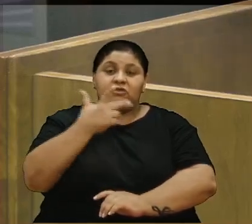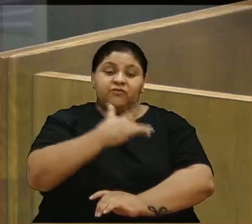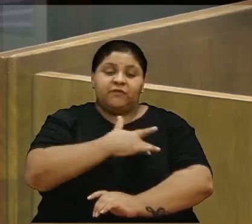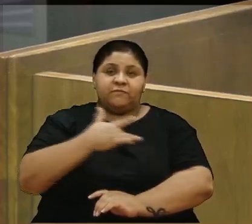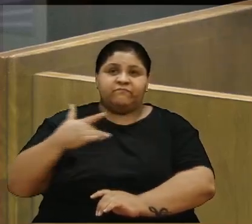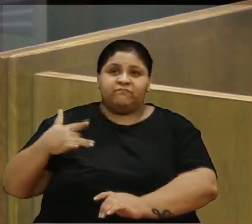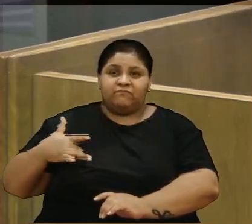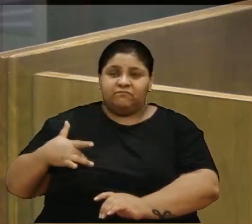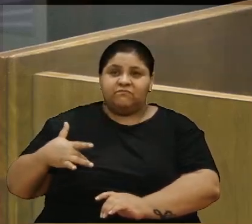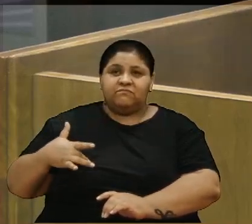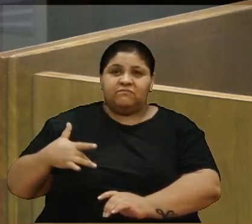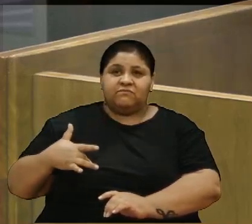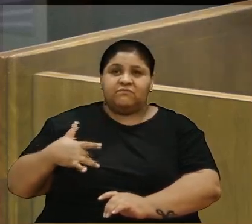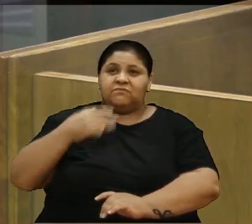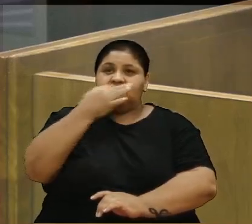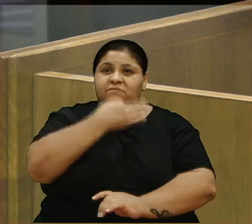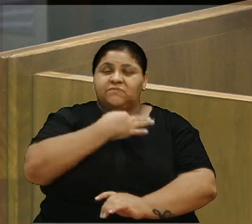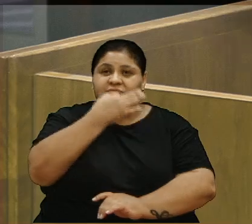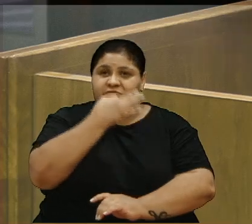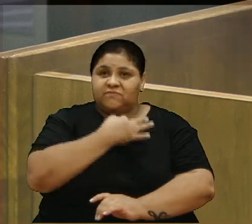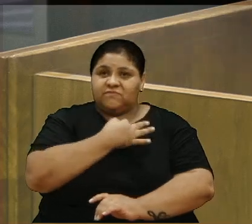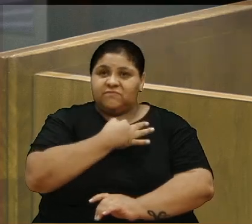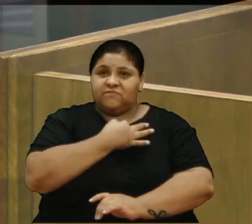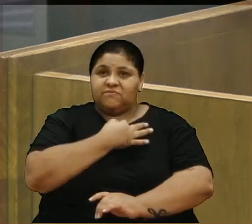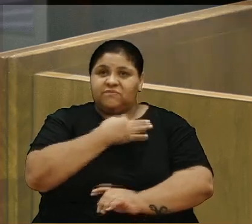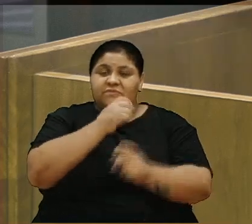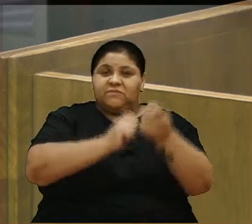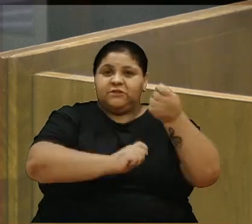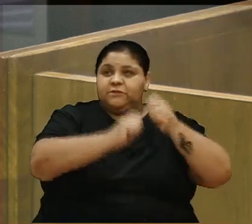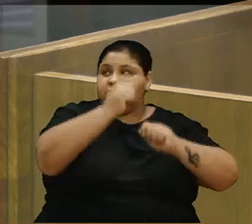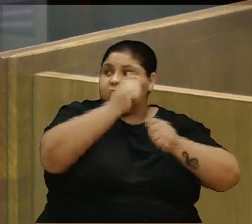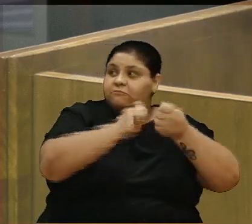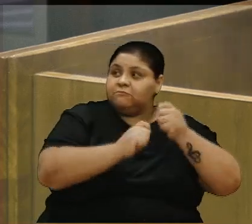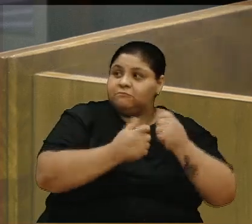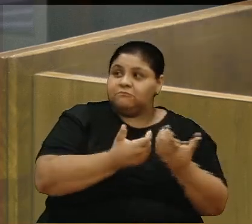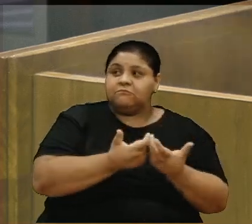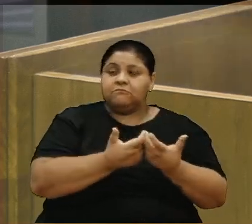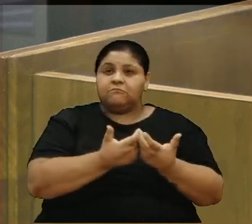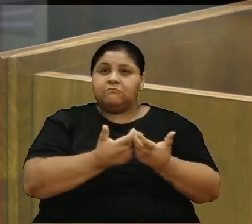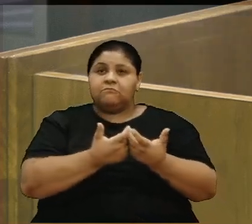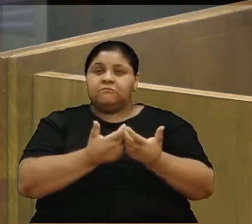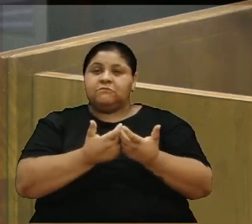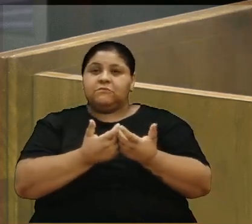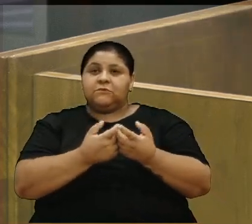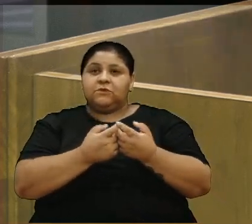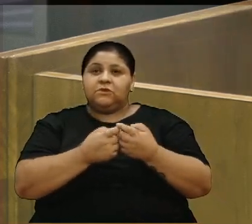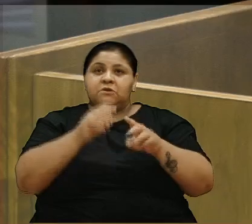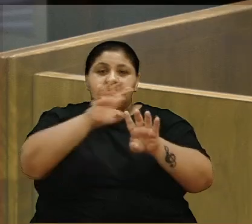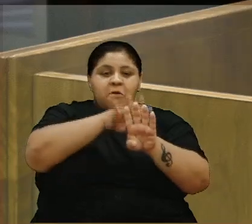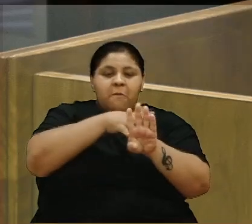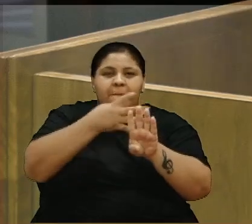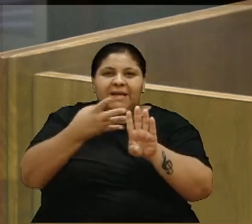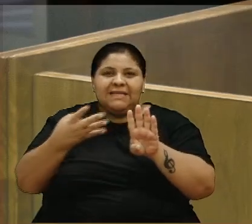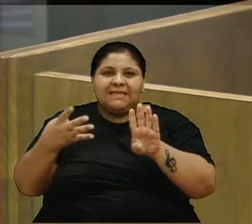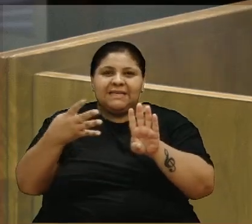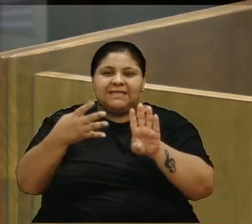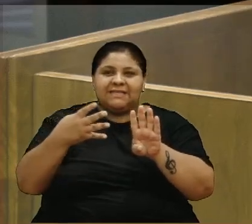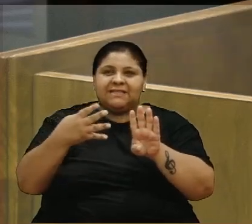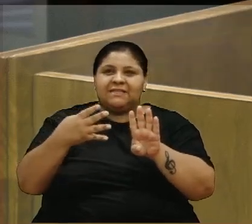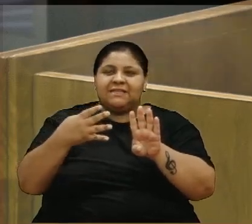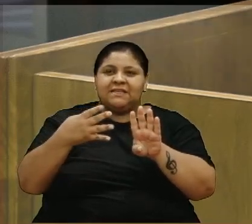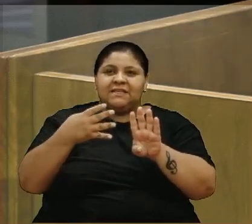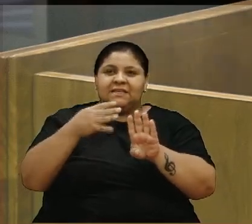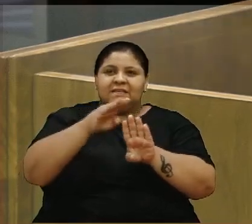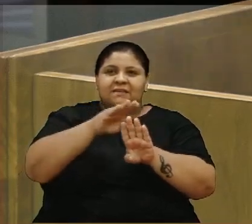saúde e de Caxias do Sul e da nossa indústria, da nossa matriz econômica, a gente pode tratar,